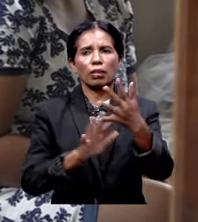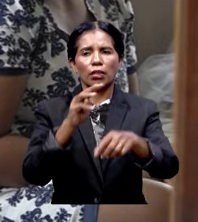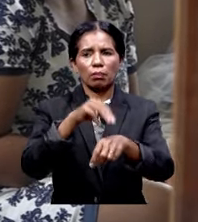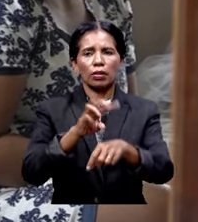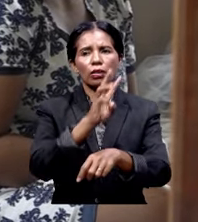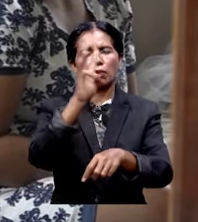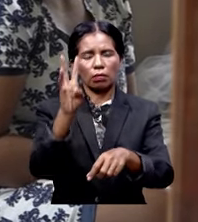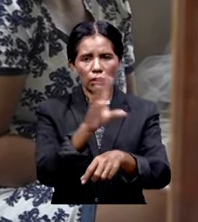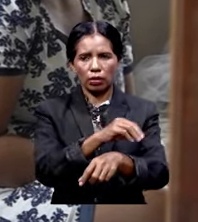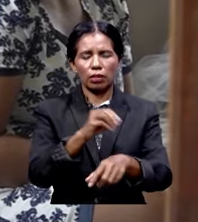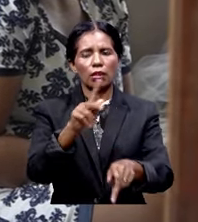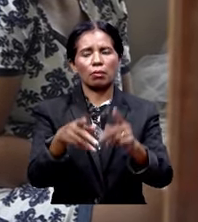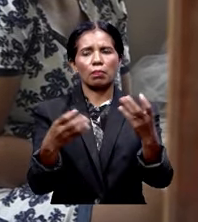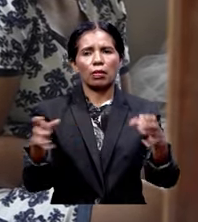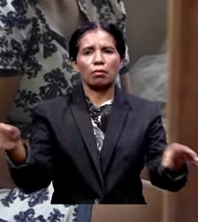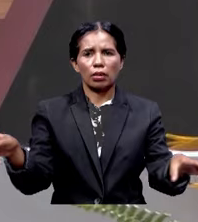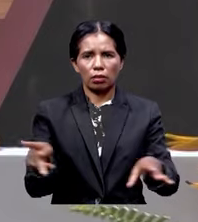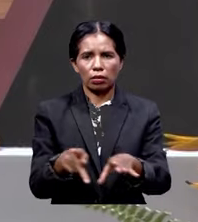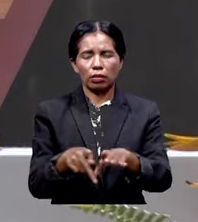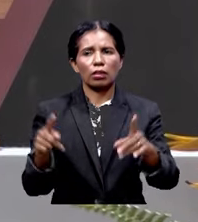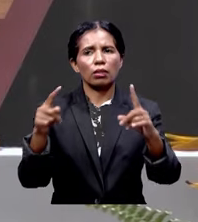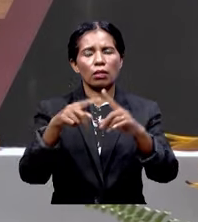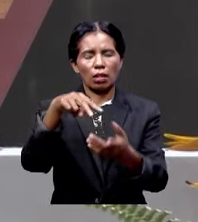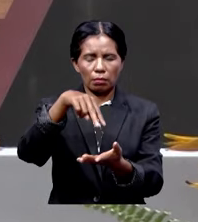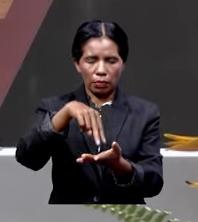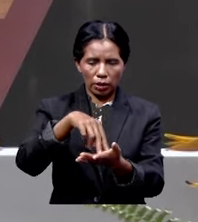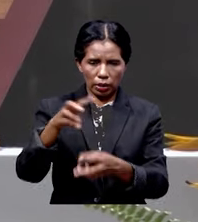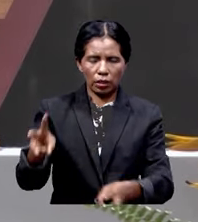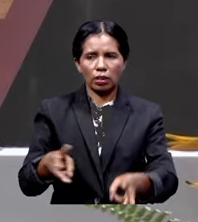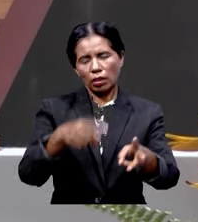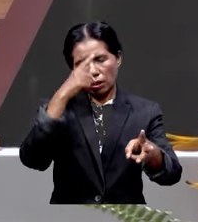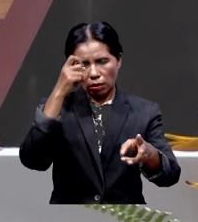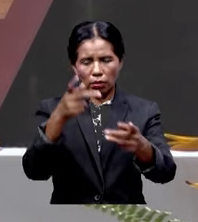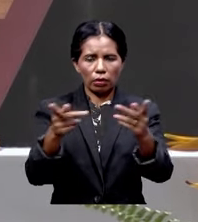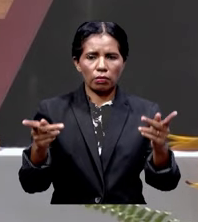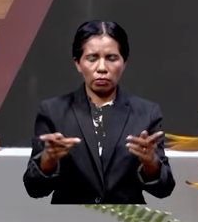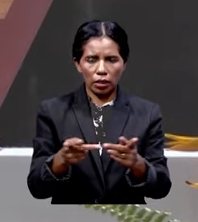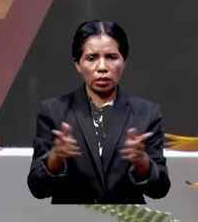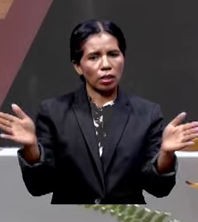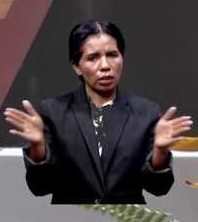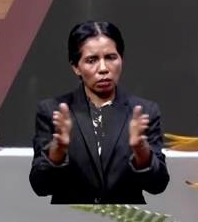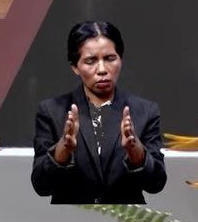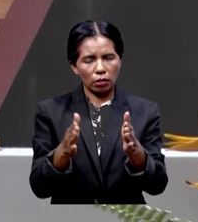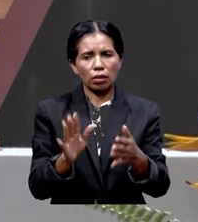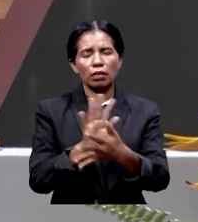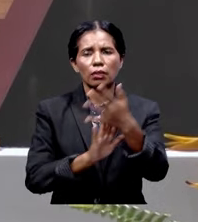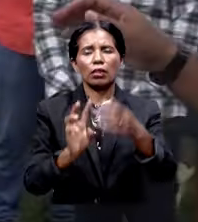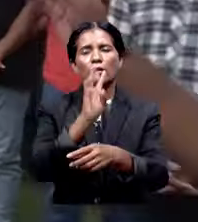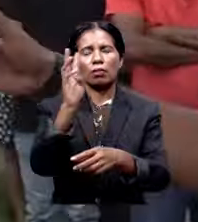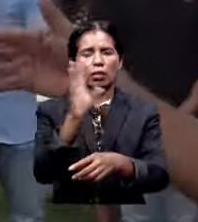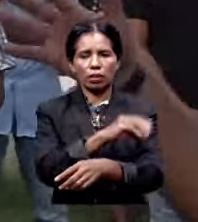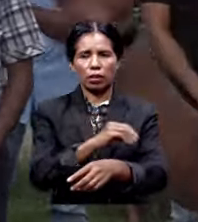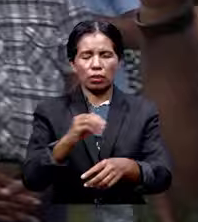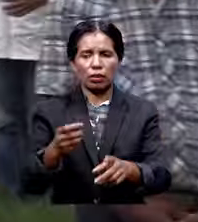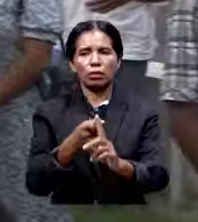quarta-feira cinzas ne, Srani Barakma participa, tobalo na briga e a estrada, também espaço lá suficiente. Celebração missa quarta-feira cinzas